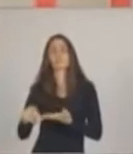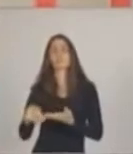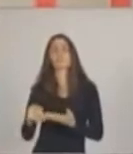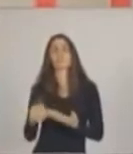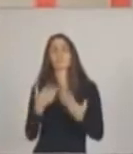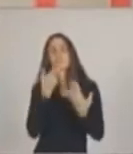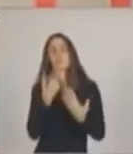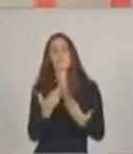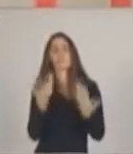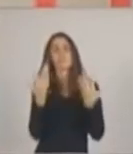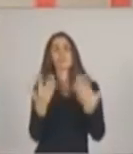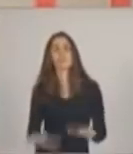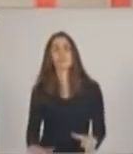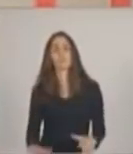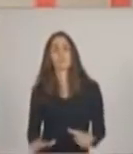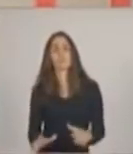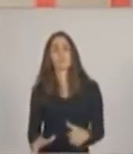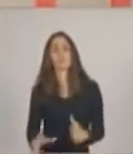rejeição do veto,